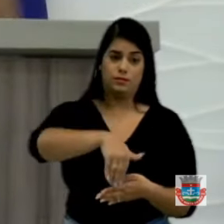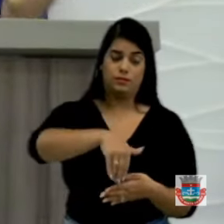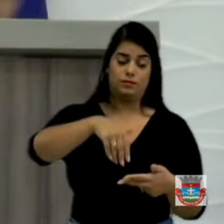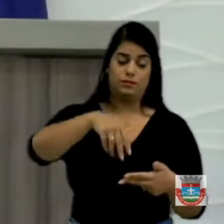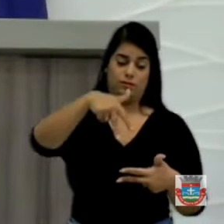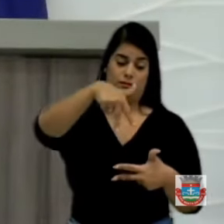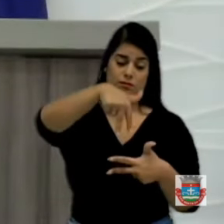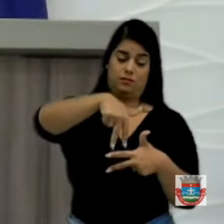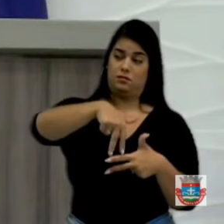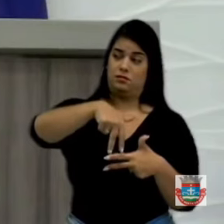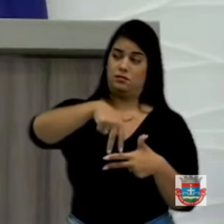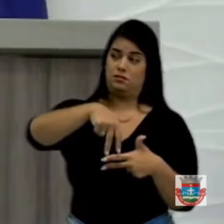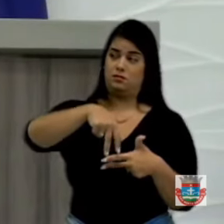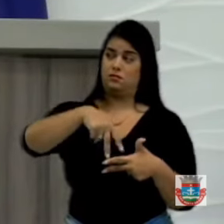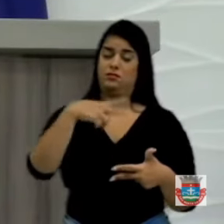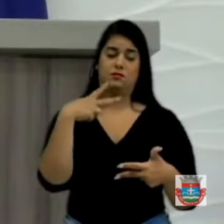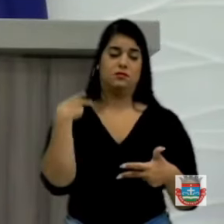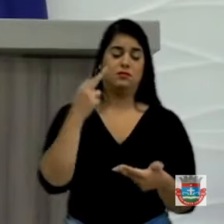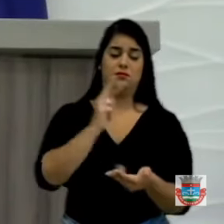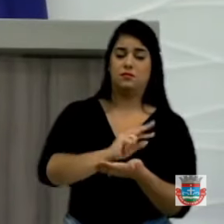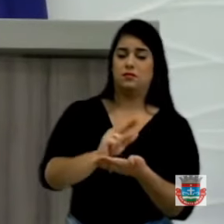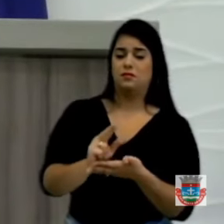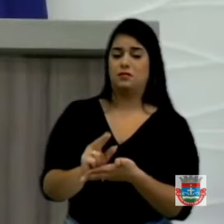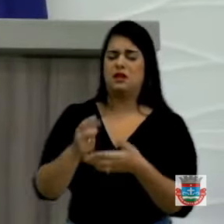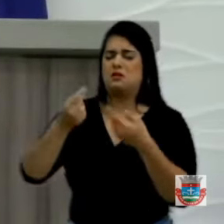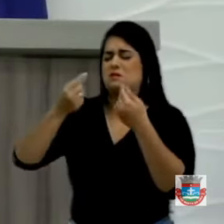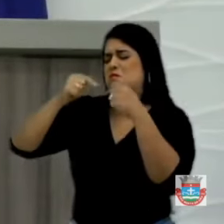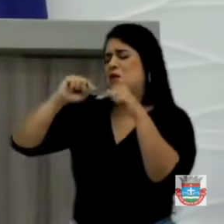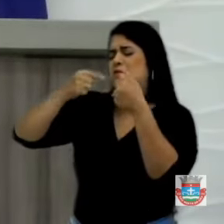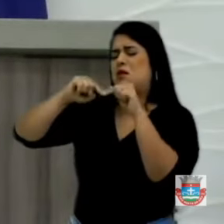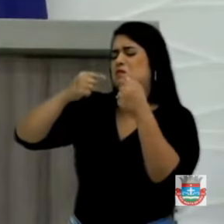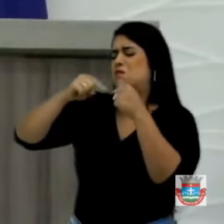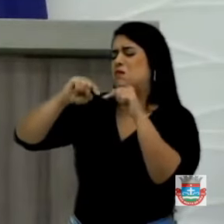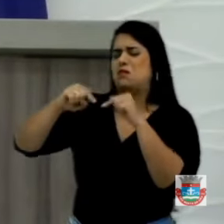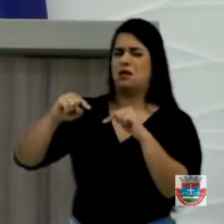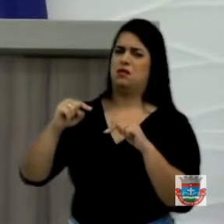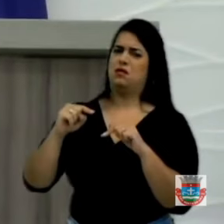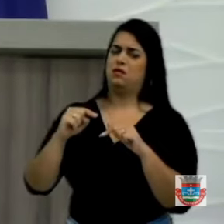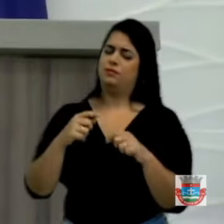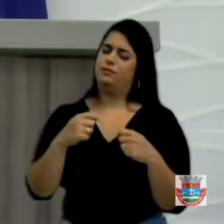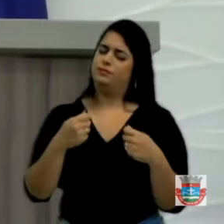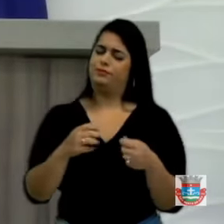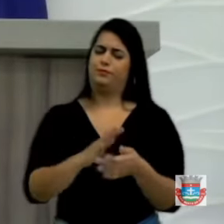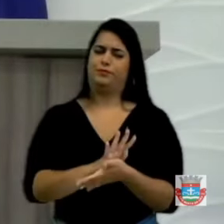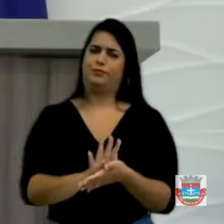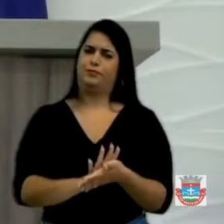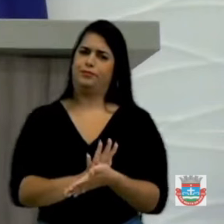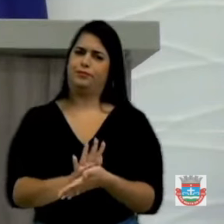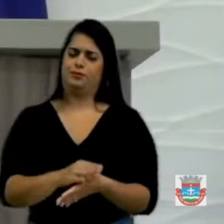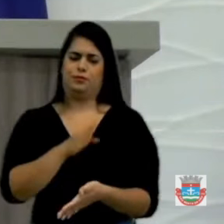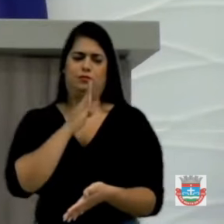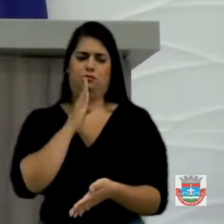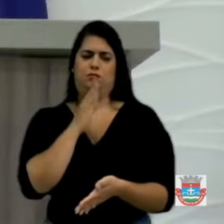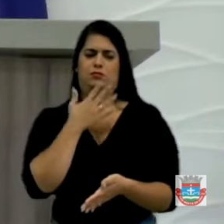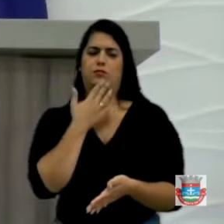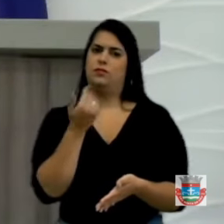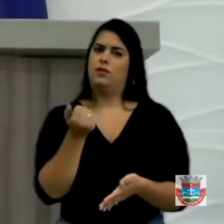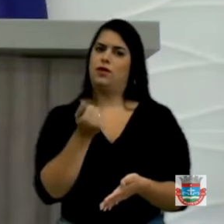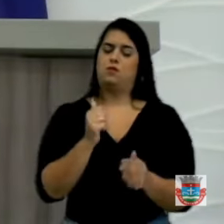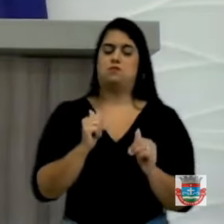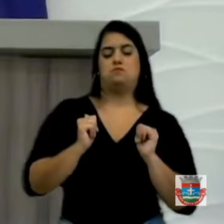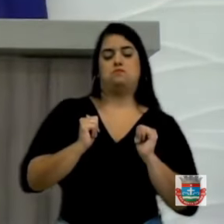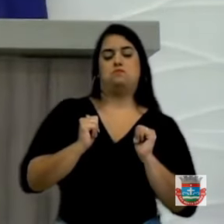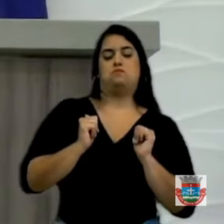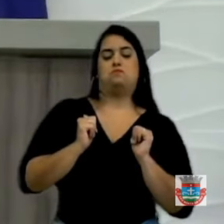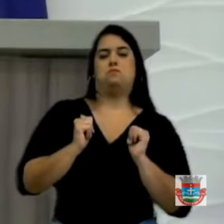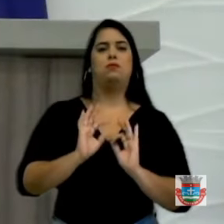vereadores ou vereadora, querer falar, querer denigrir, quanto mais se bate falando